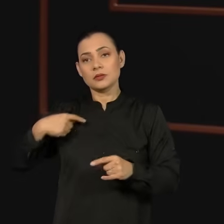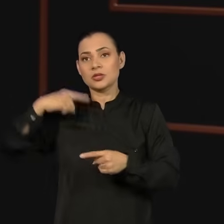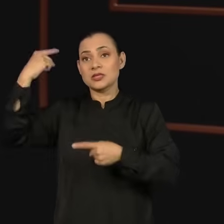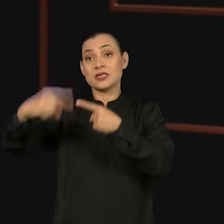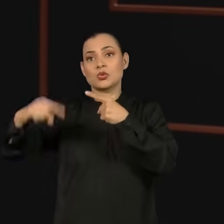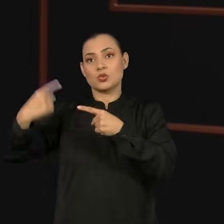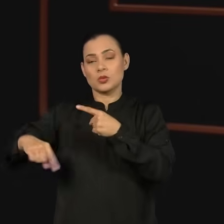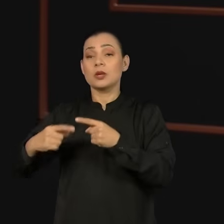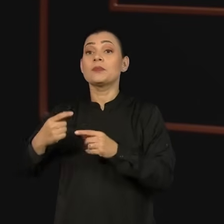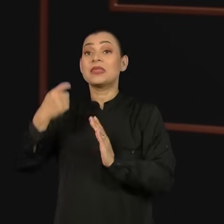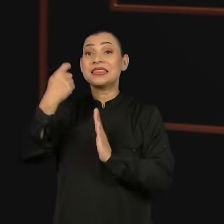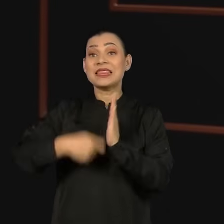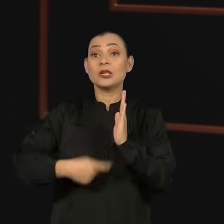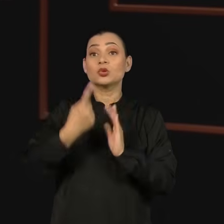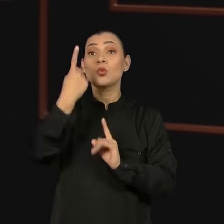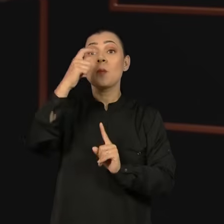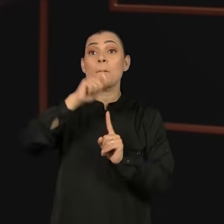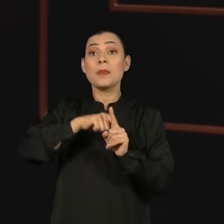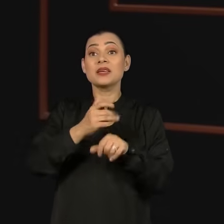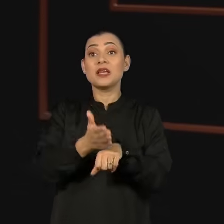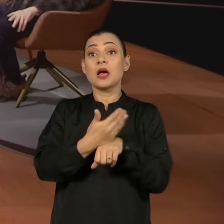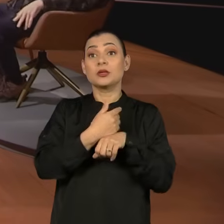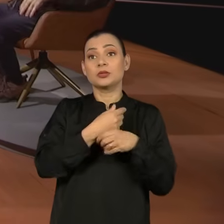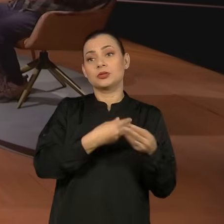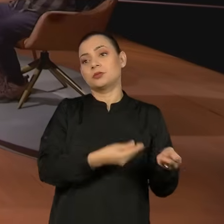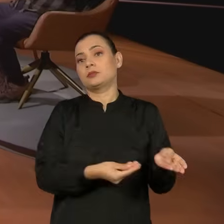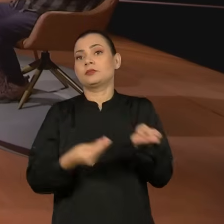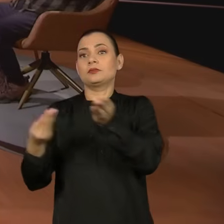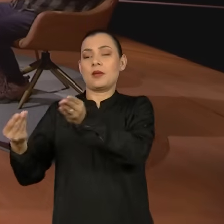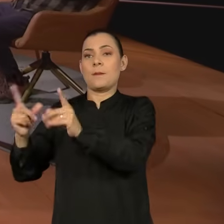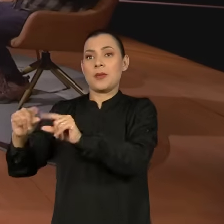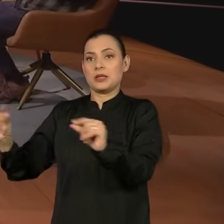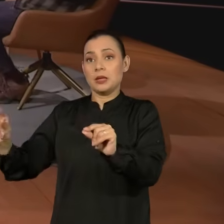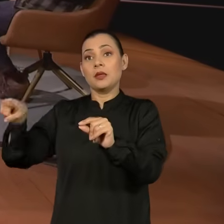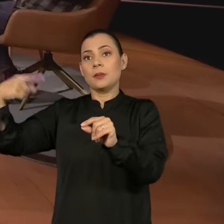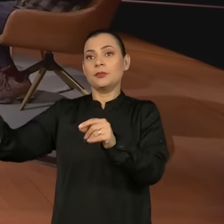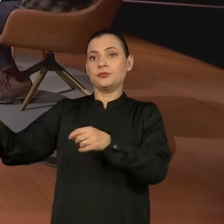ir um mês antes da estreia para Brasília. E aí depois